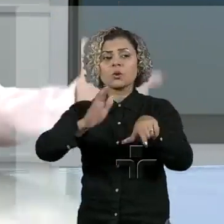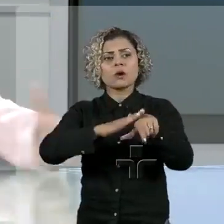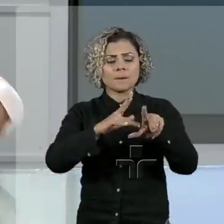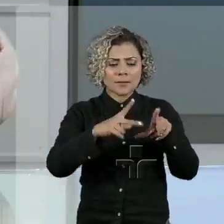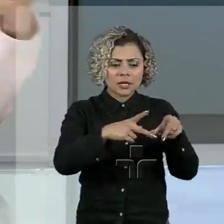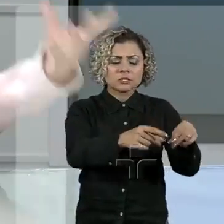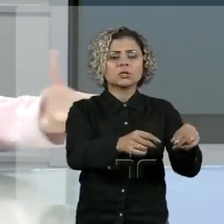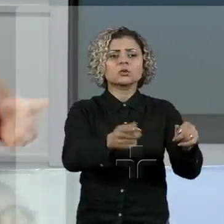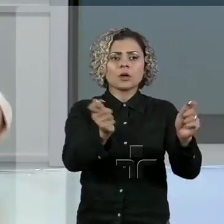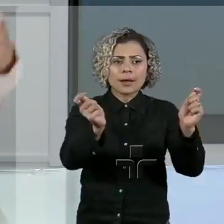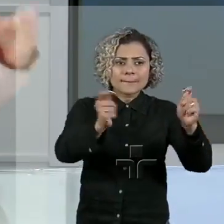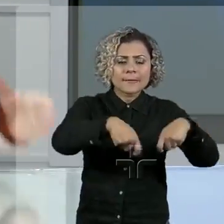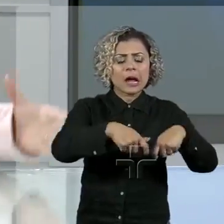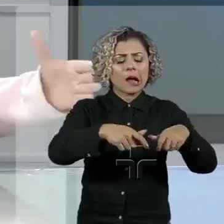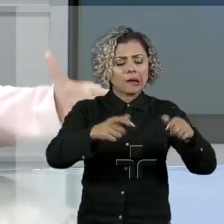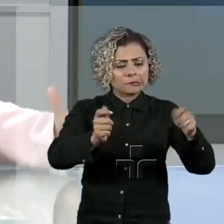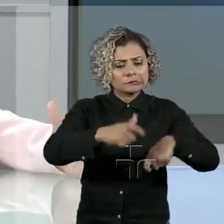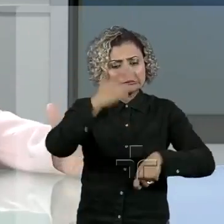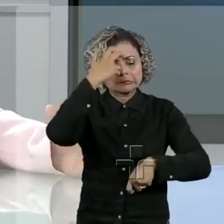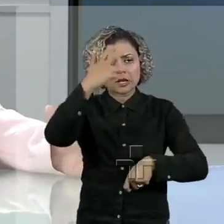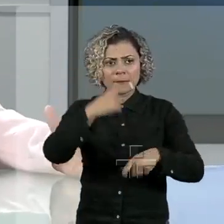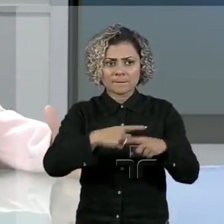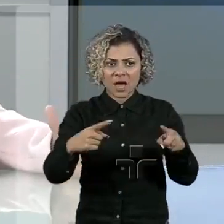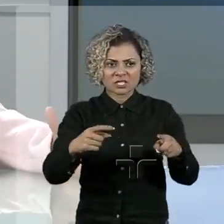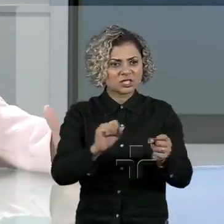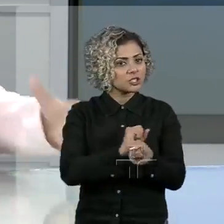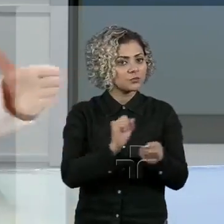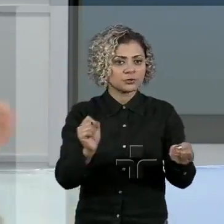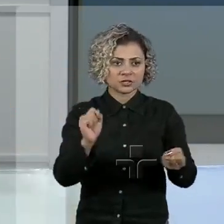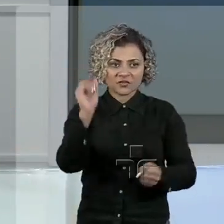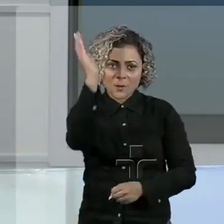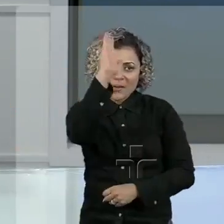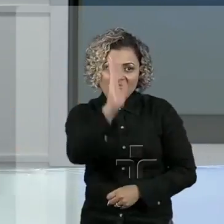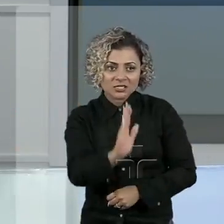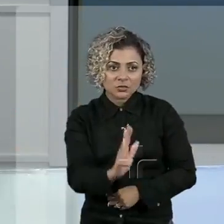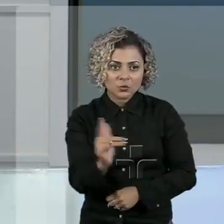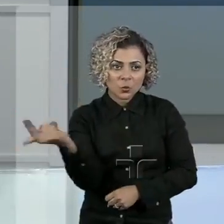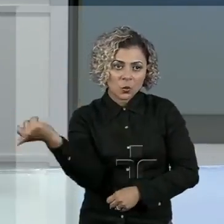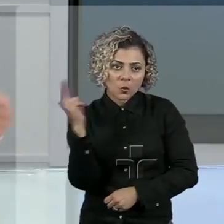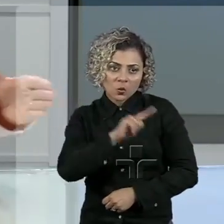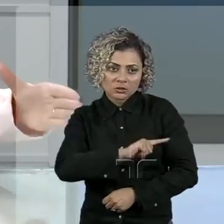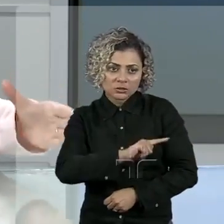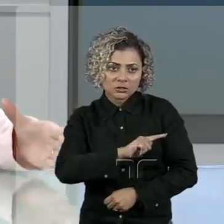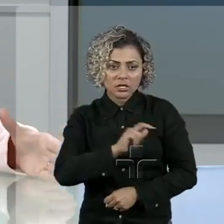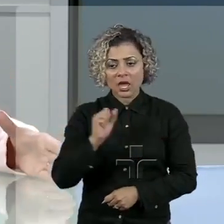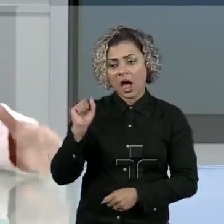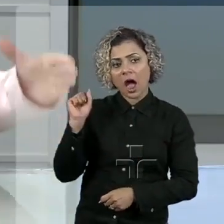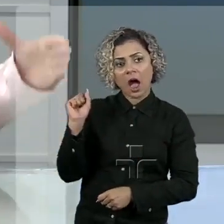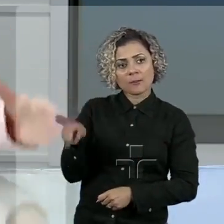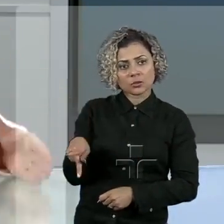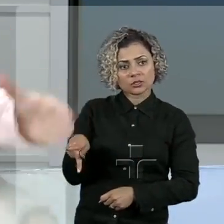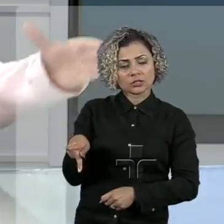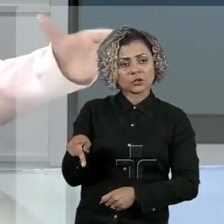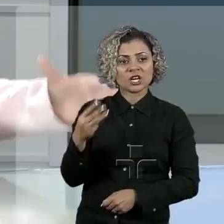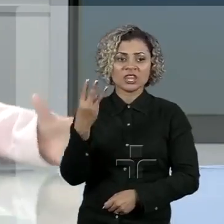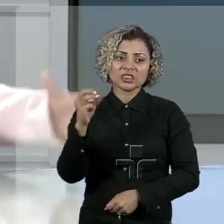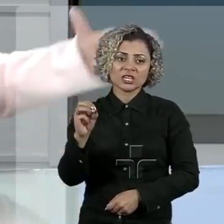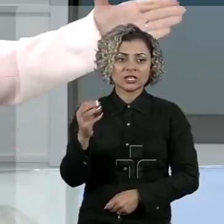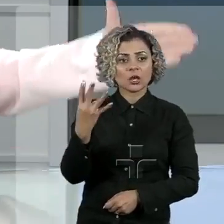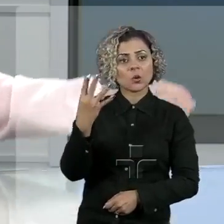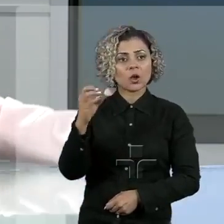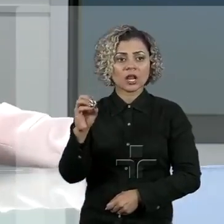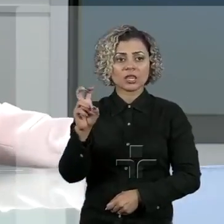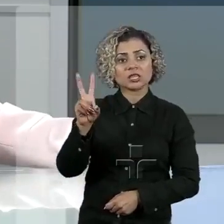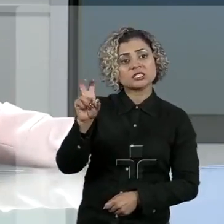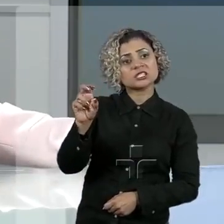pessoas capazes, competentes, mas é impossível um país sustentar aposentadorias de 30,